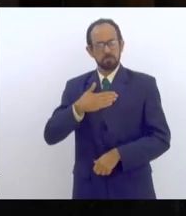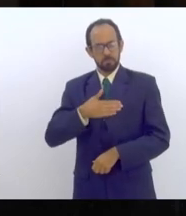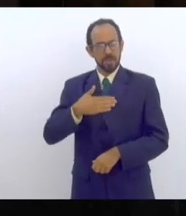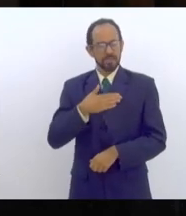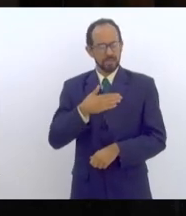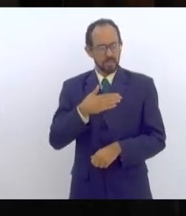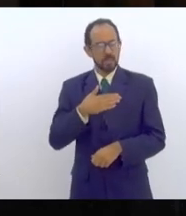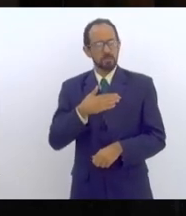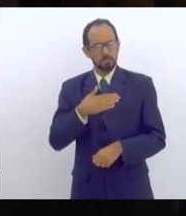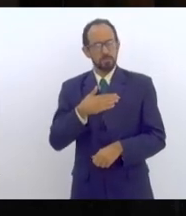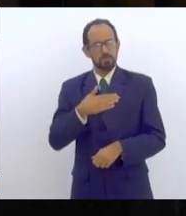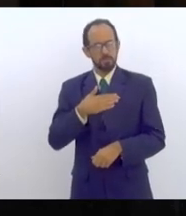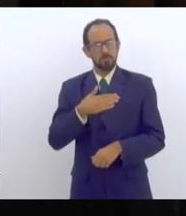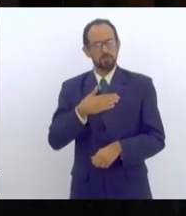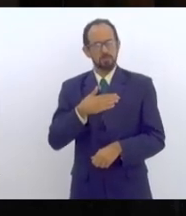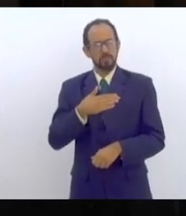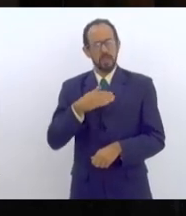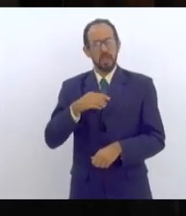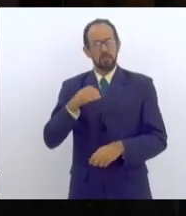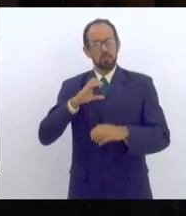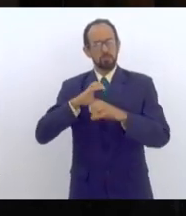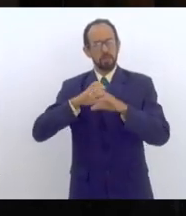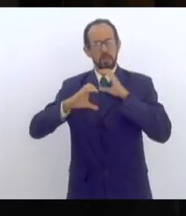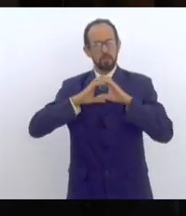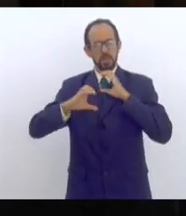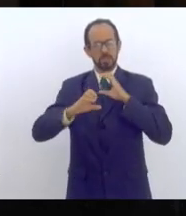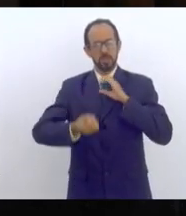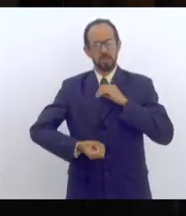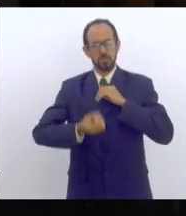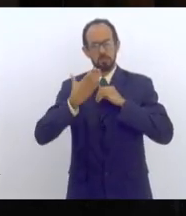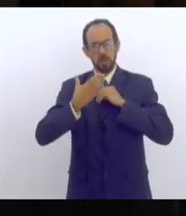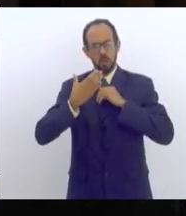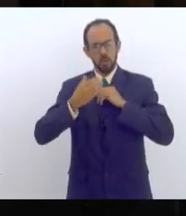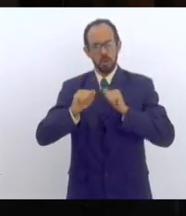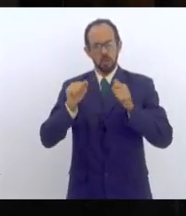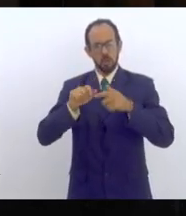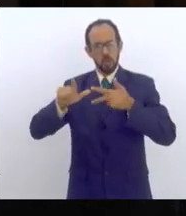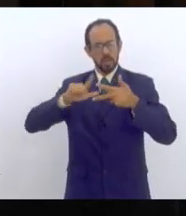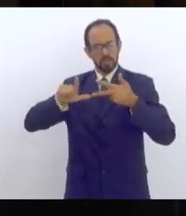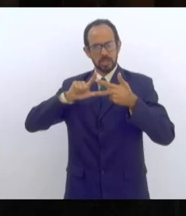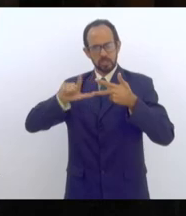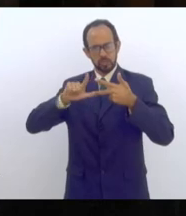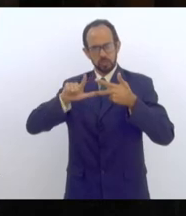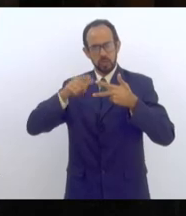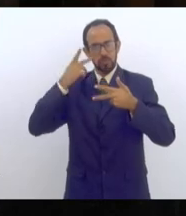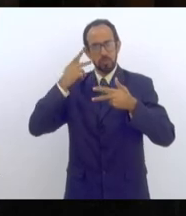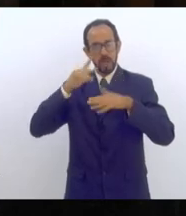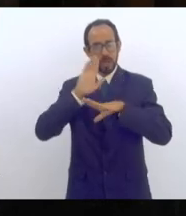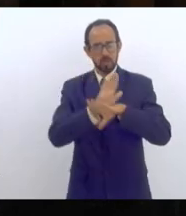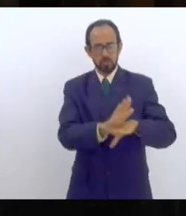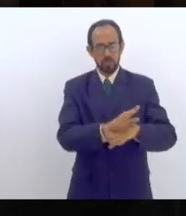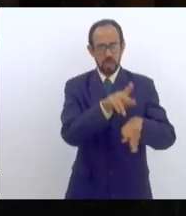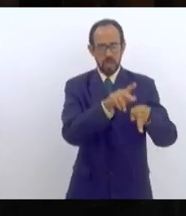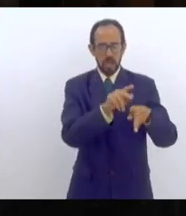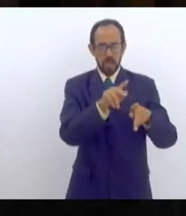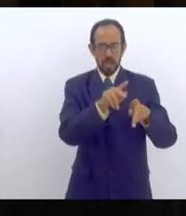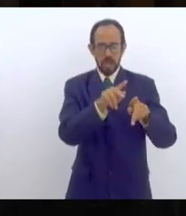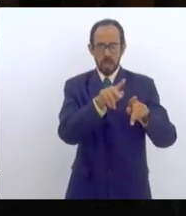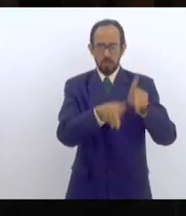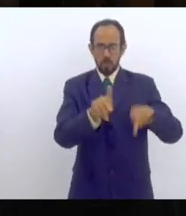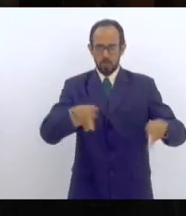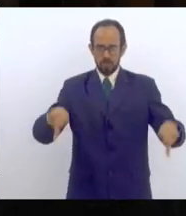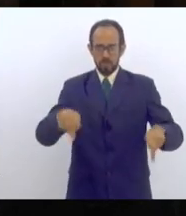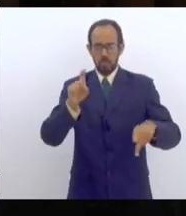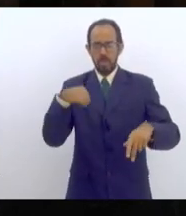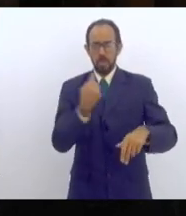Prezar pelo diálogo e uma relação harmoniosa com o Legislativo em prol da sociedade é o nosso dever e será